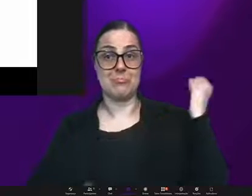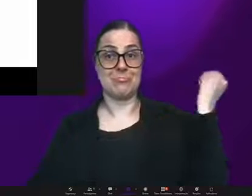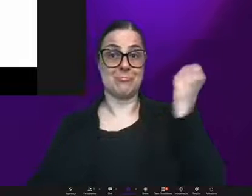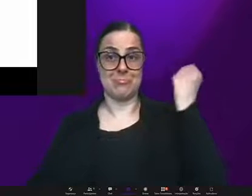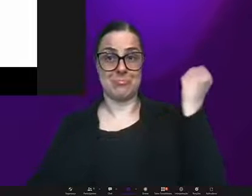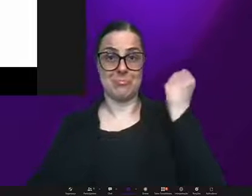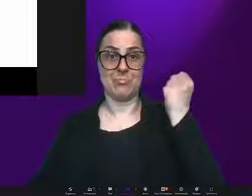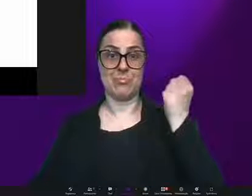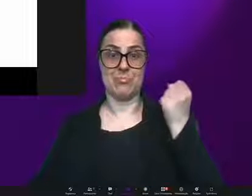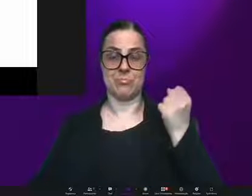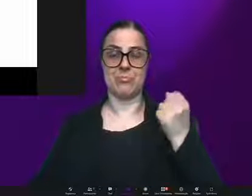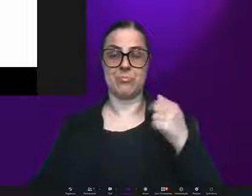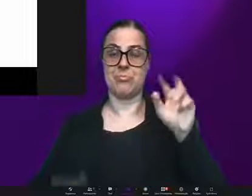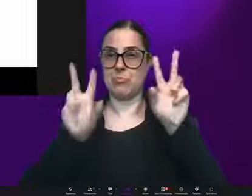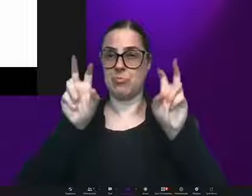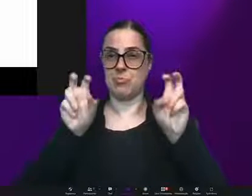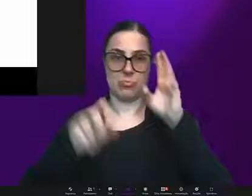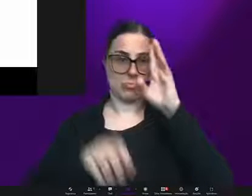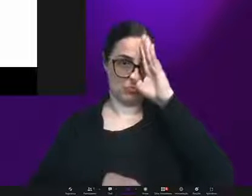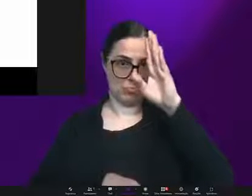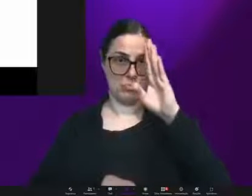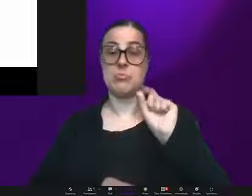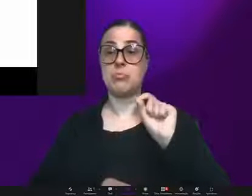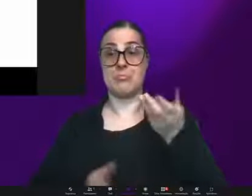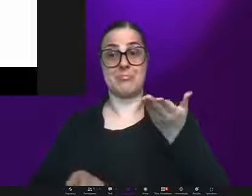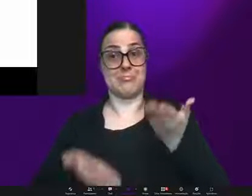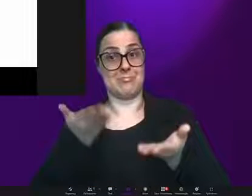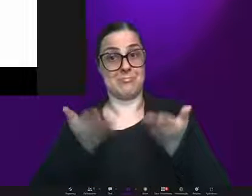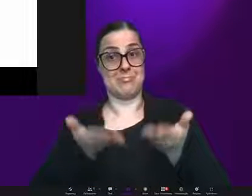são o equilíbrio, né,